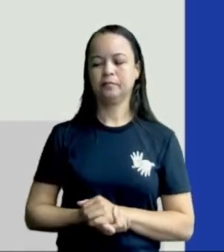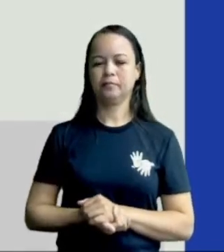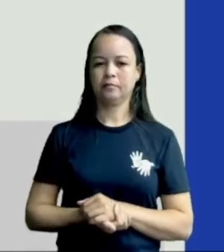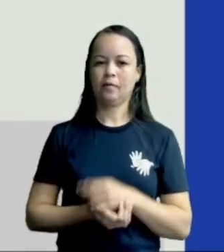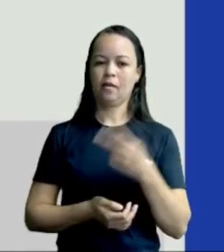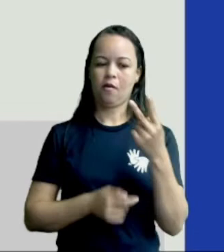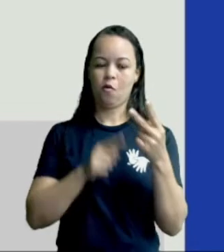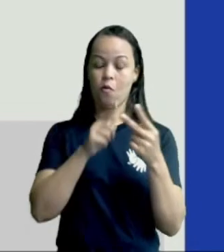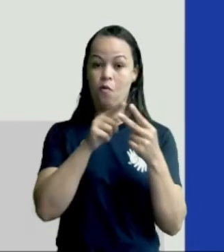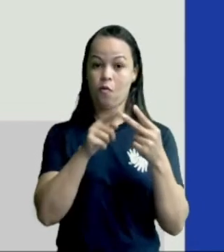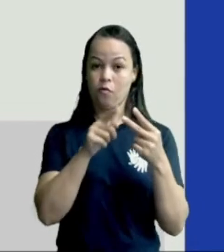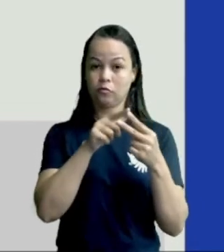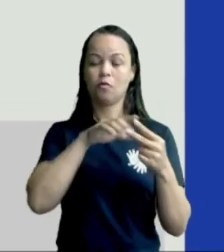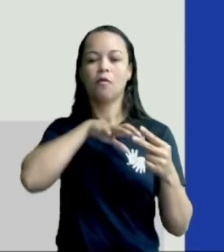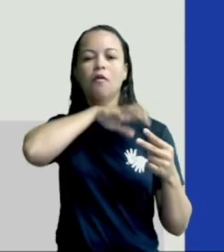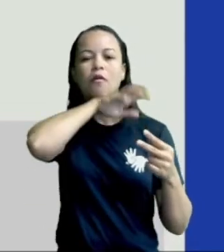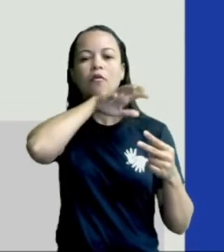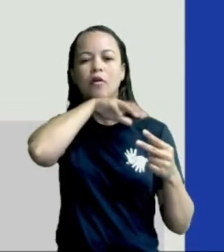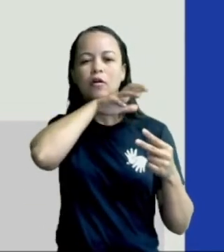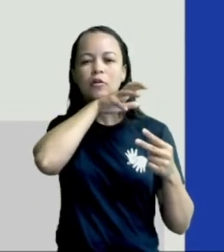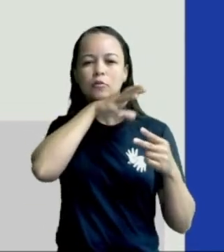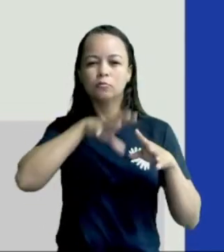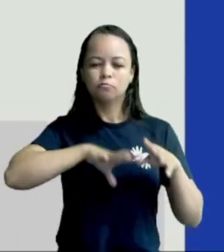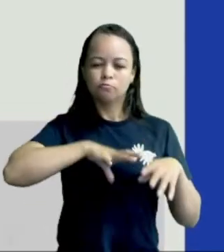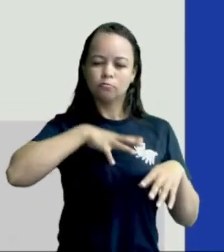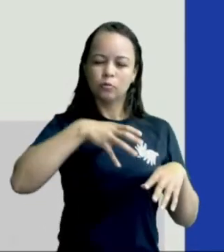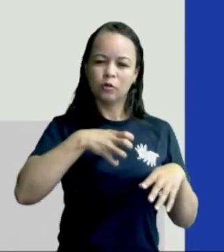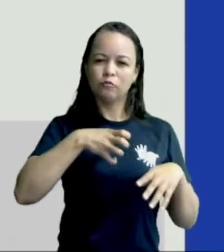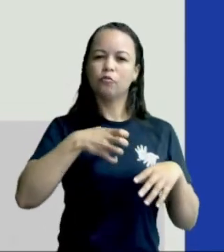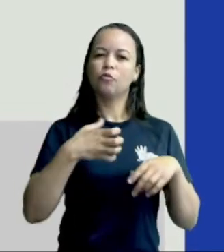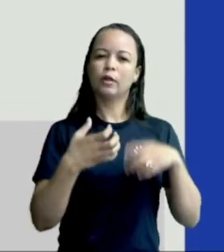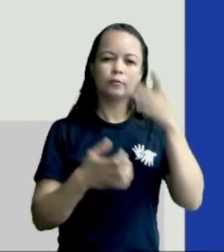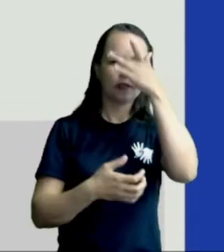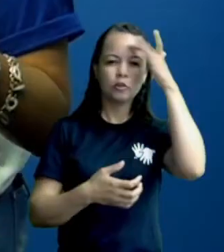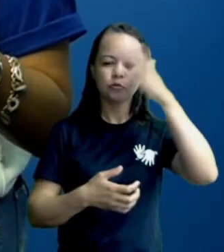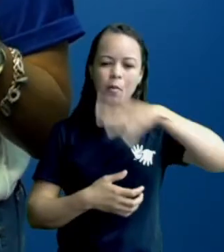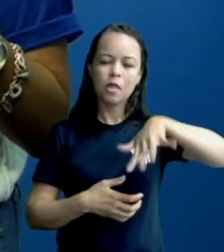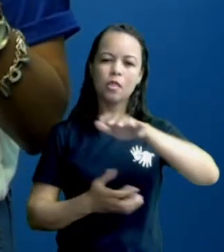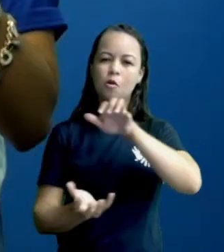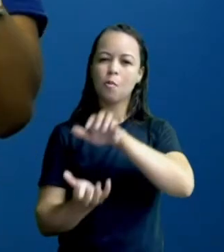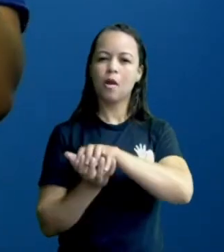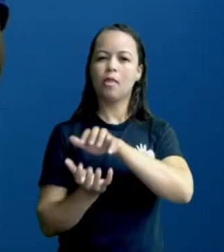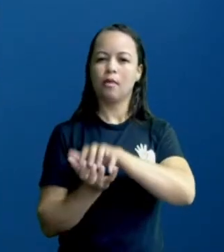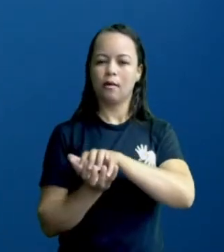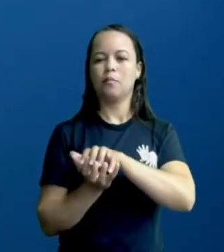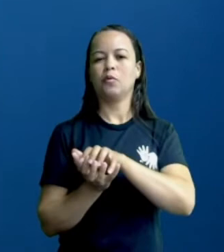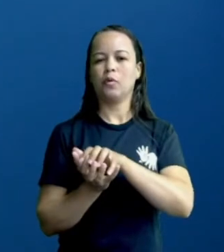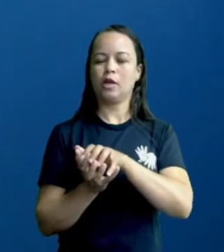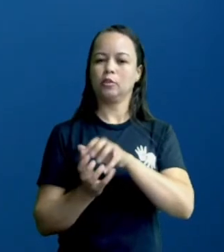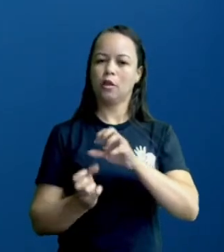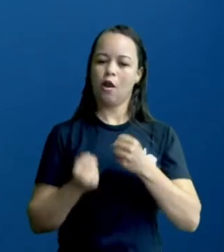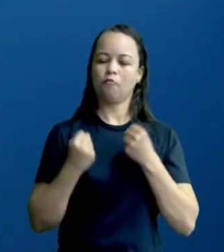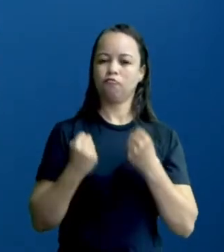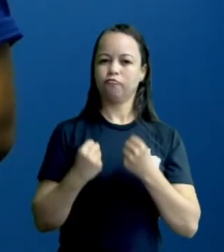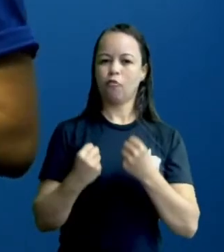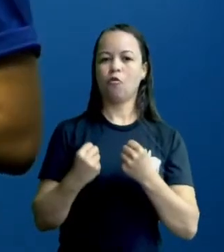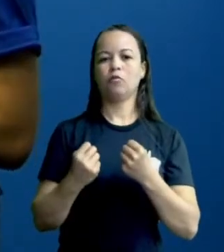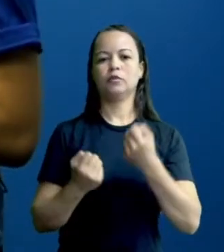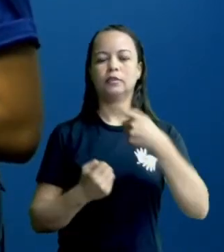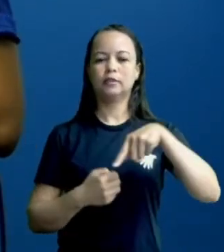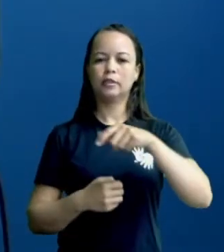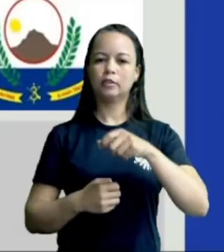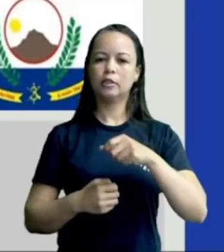Os 2 leões significa a bravura dos pernambucanos, a força dos lusos brasileiros em lutar pela